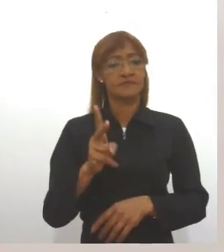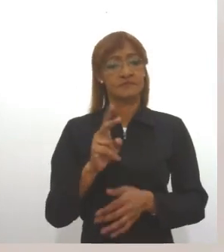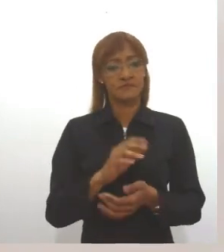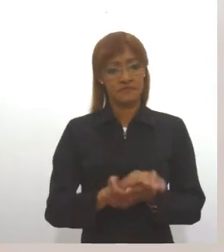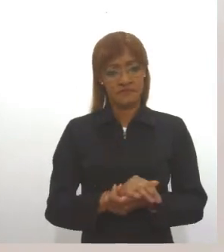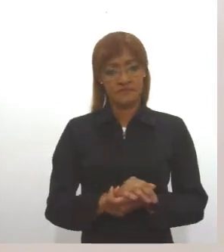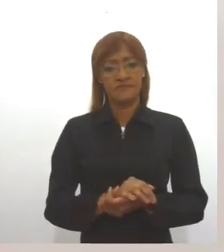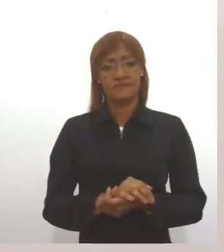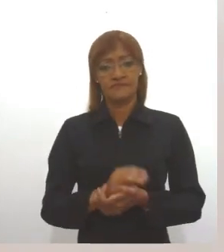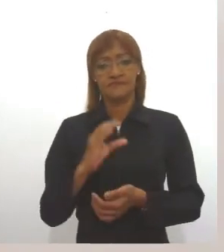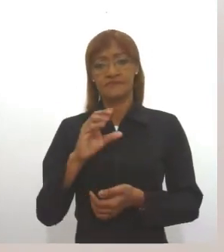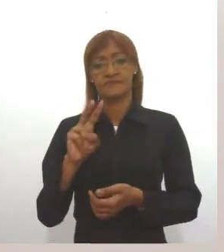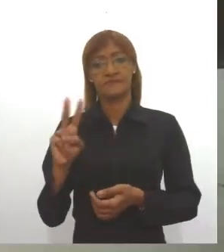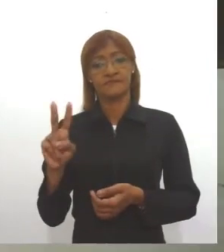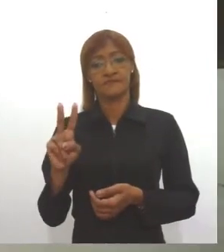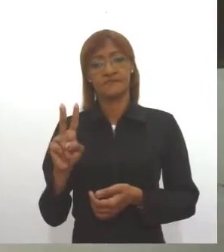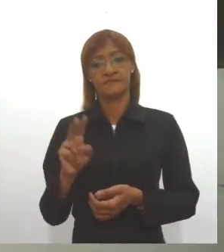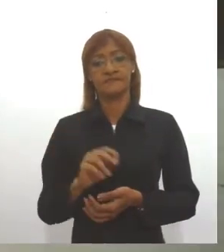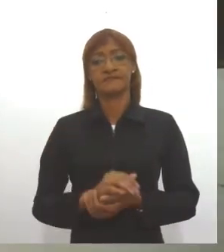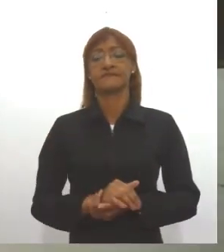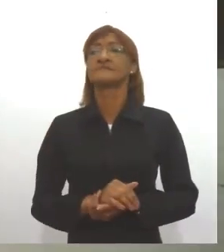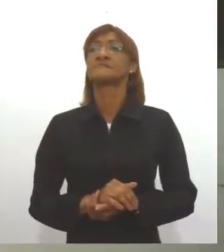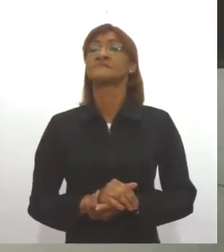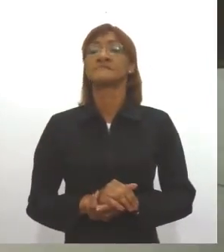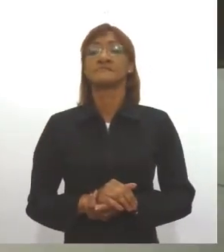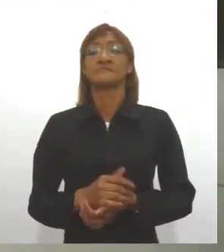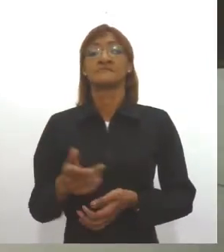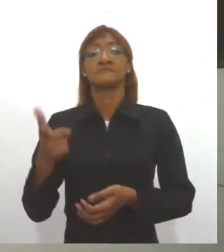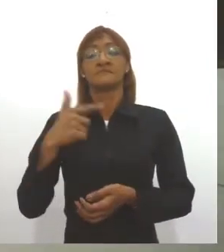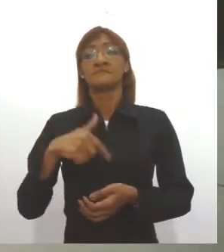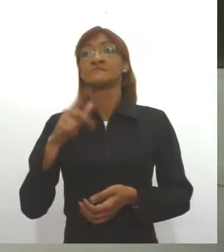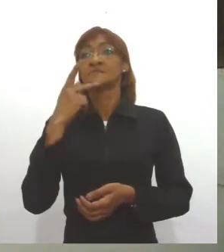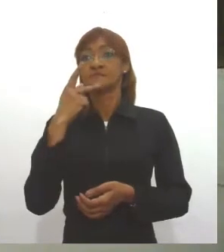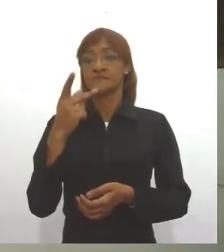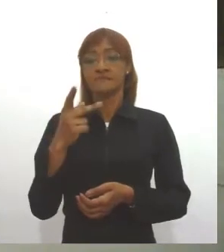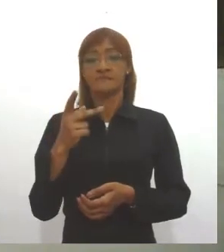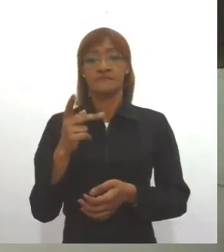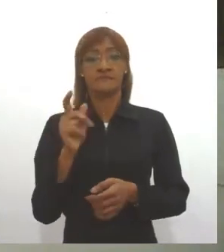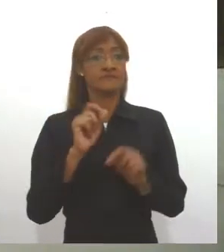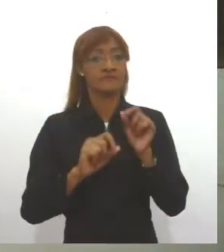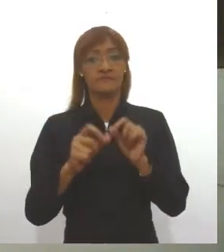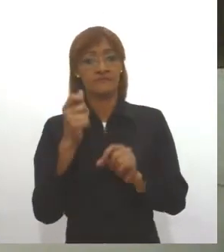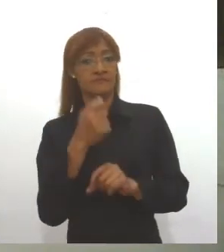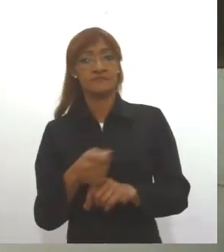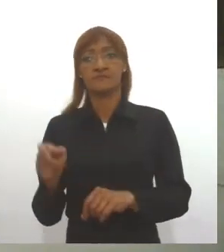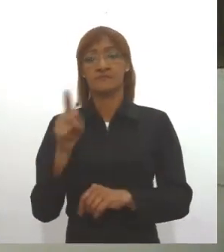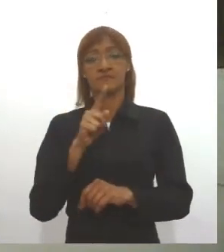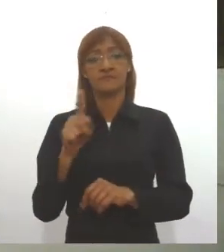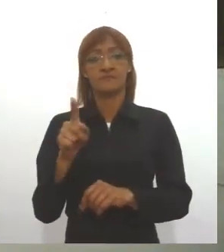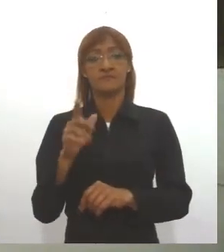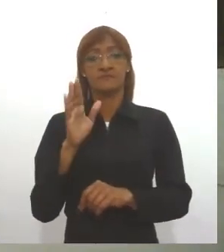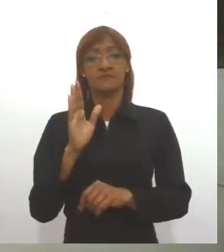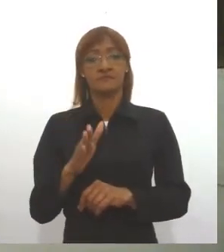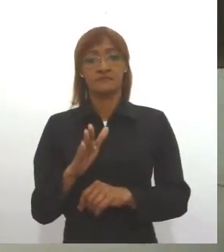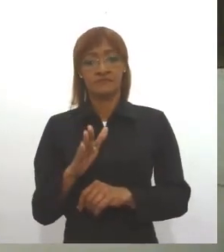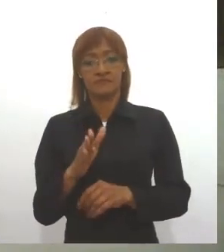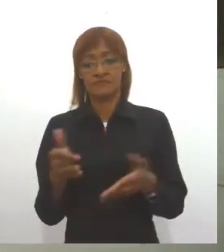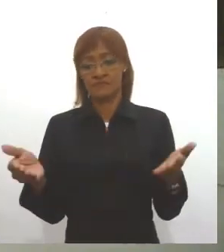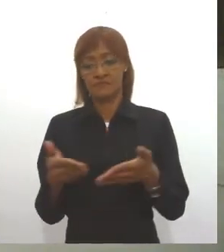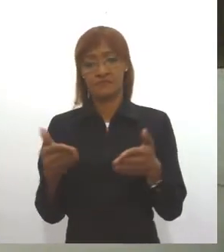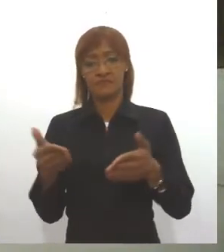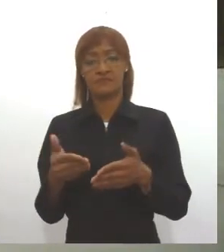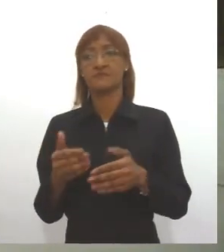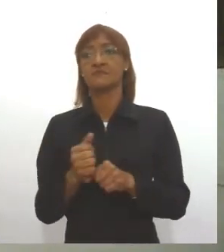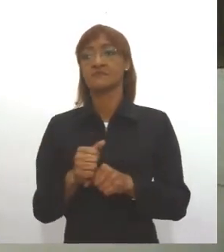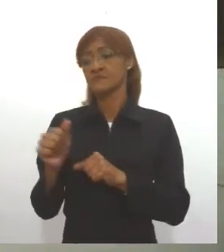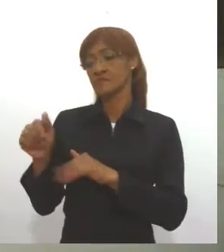do CVV. Exatamente. E só reforçando, né, que não precisa, né, estar ligado ao centro para se mobilizar nesse período agora do Setembro